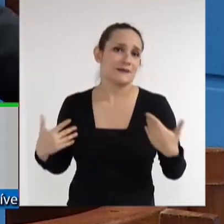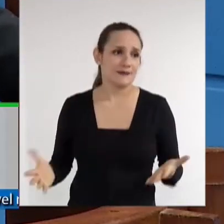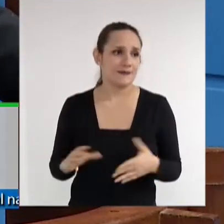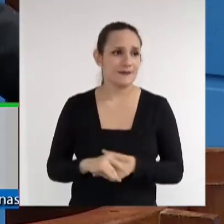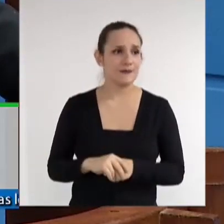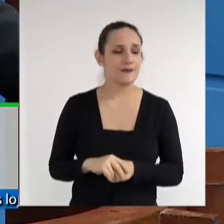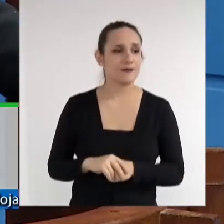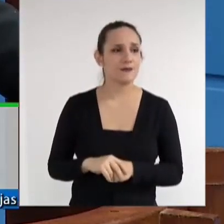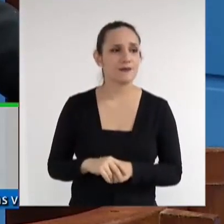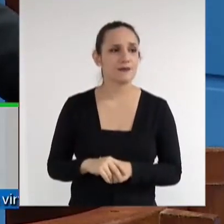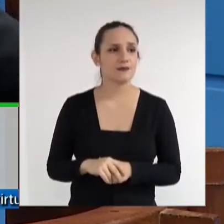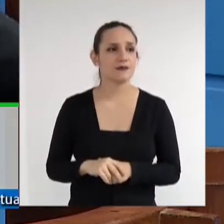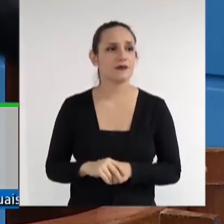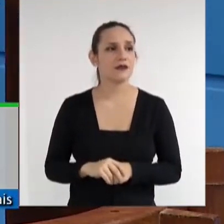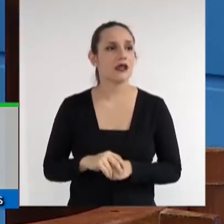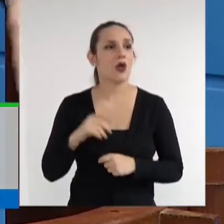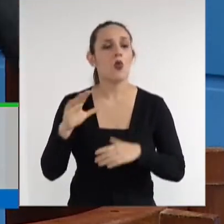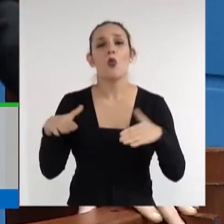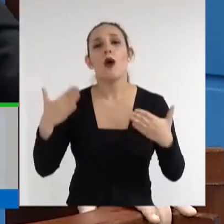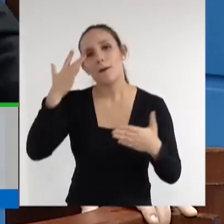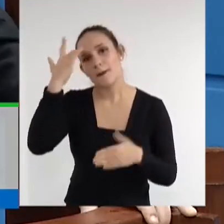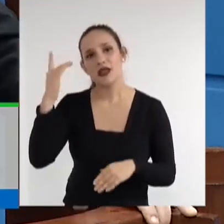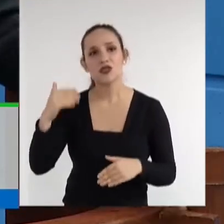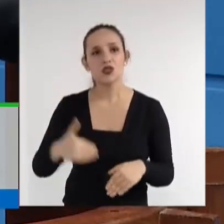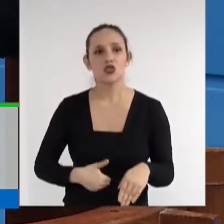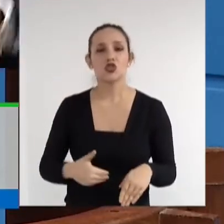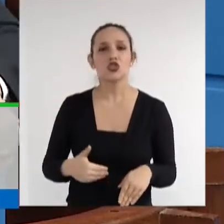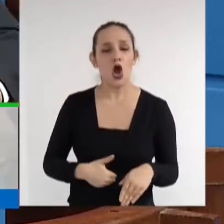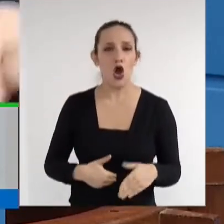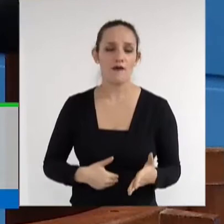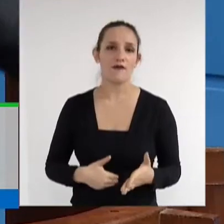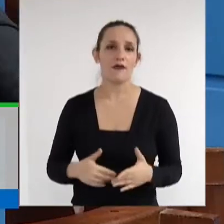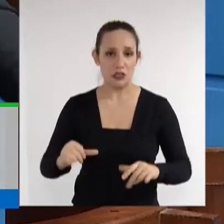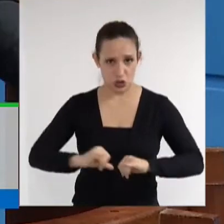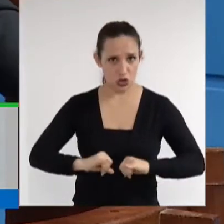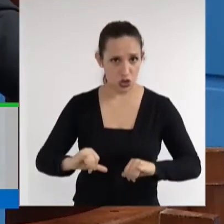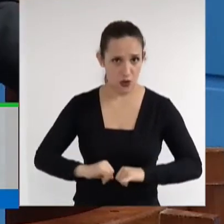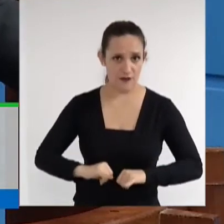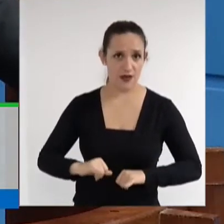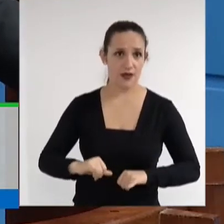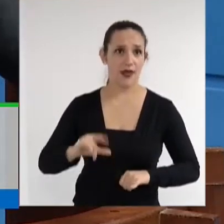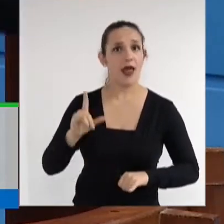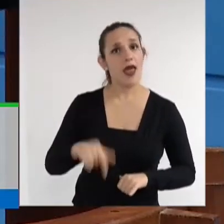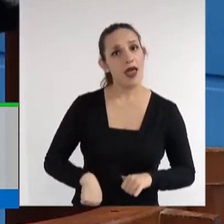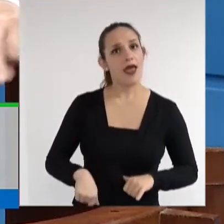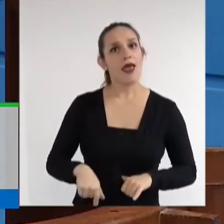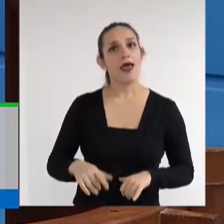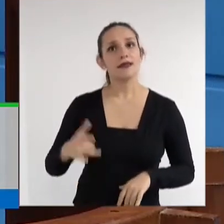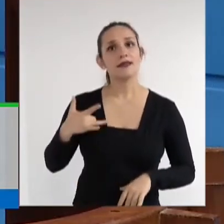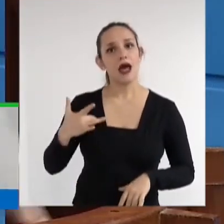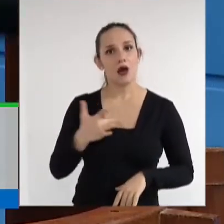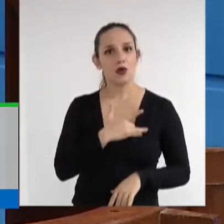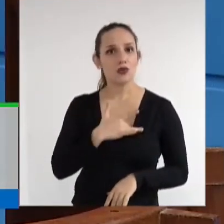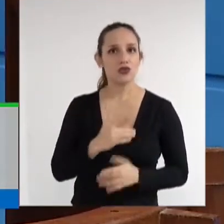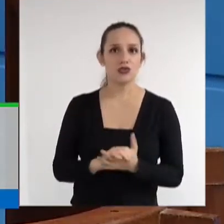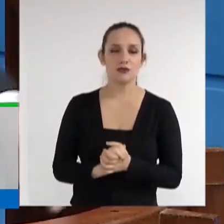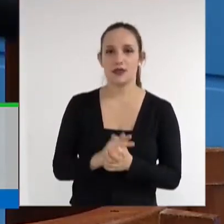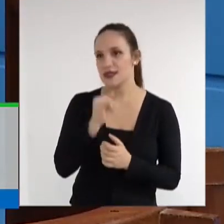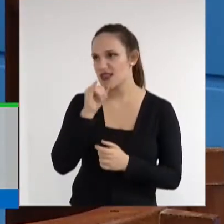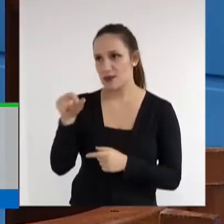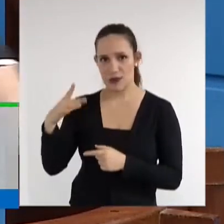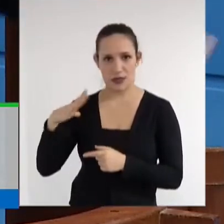Quem mais sofre com a privatização da saúde, porque a saúde dos ricos, ela é feita pelos